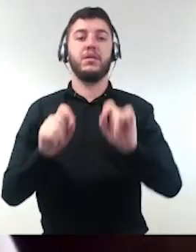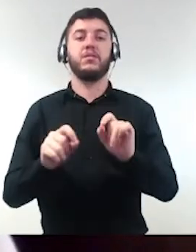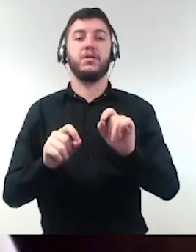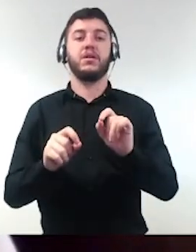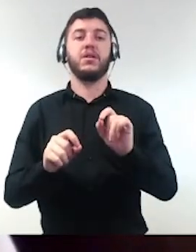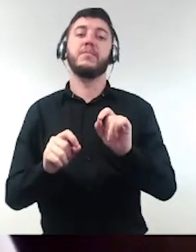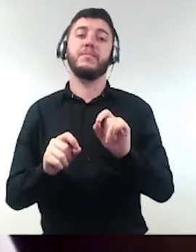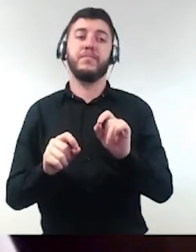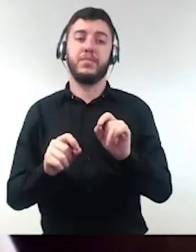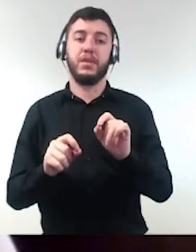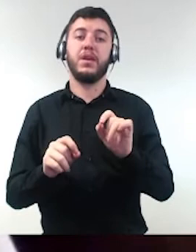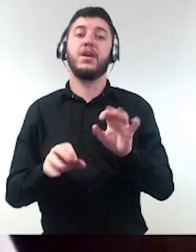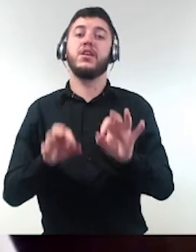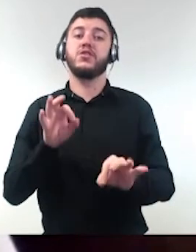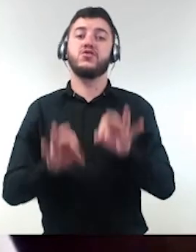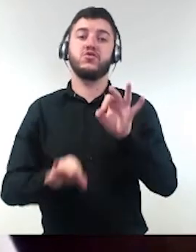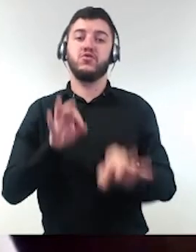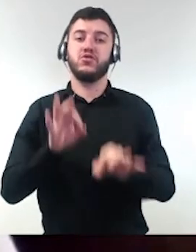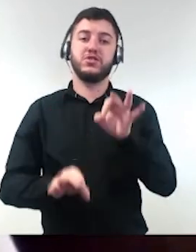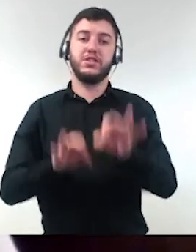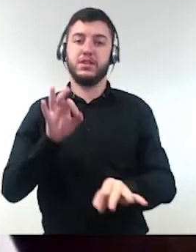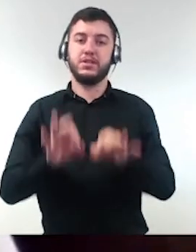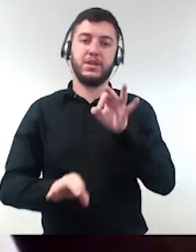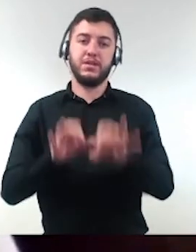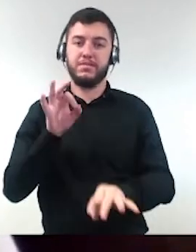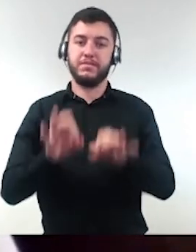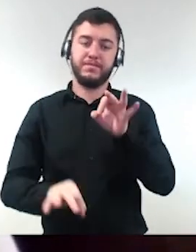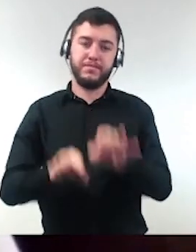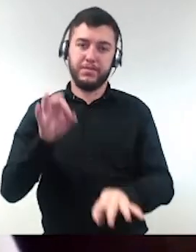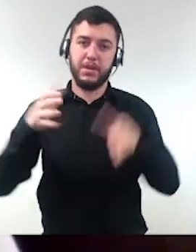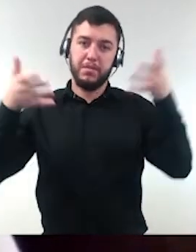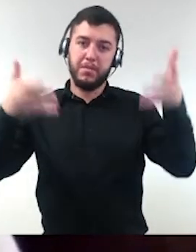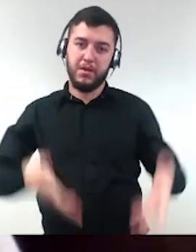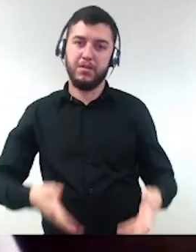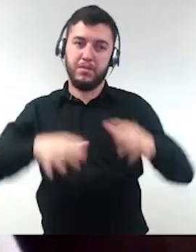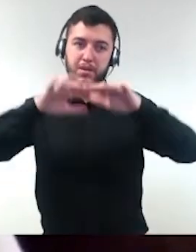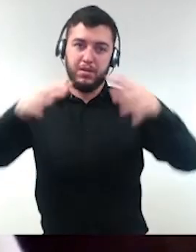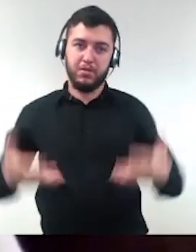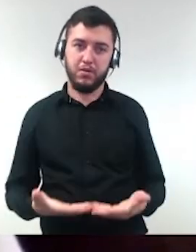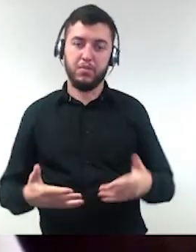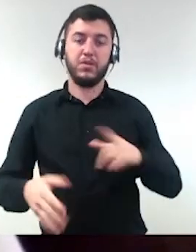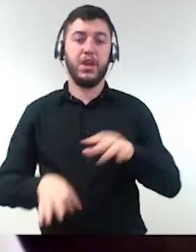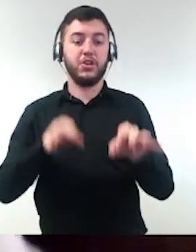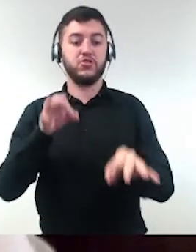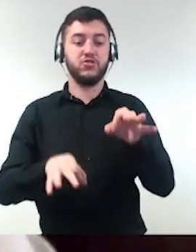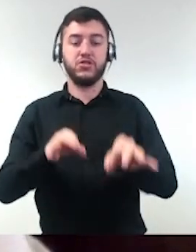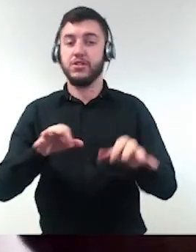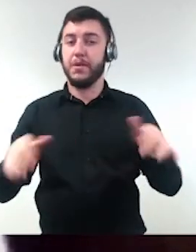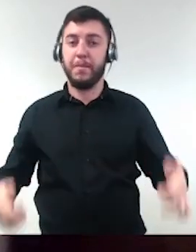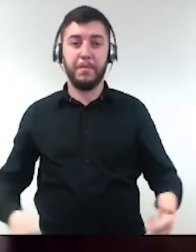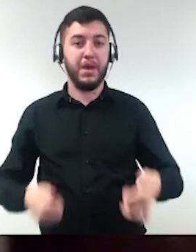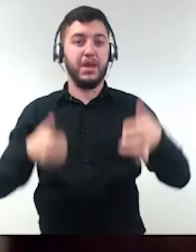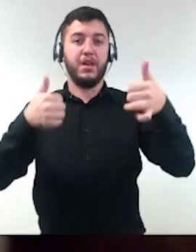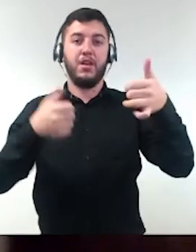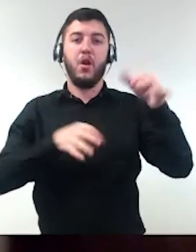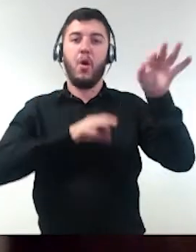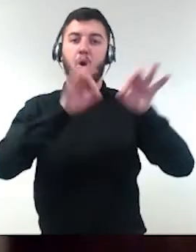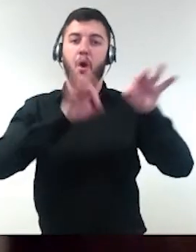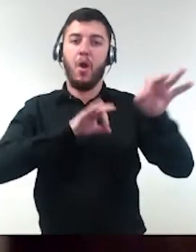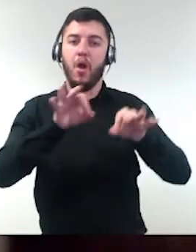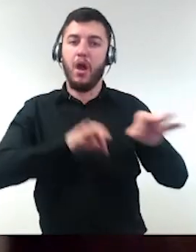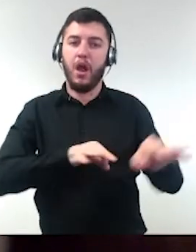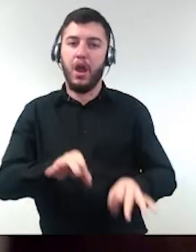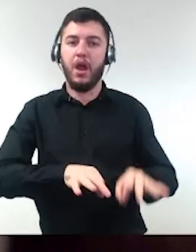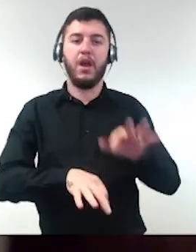maior acesso à justiça do mundo. O Brasil tem a melhor justiça formatada, conformada